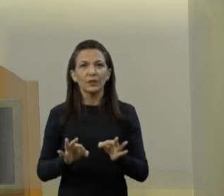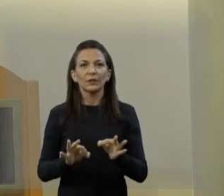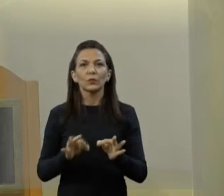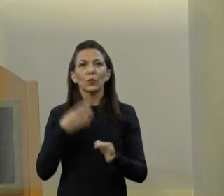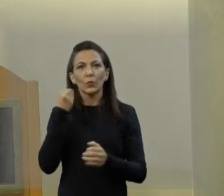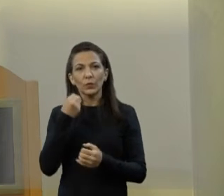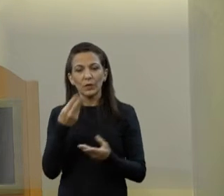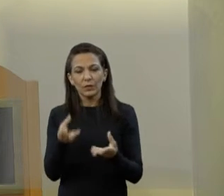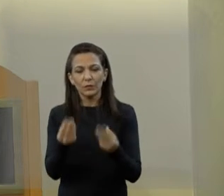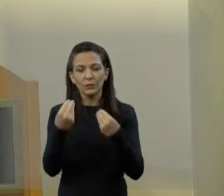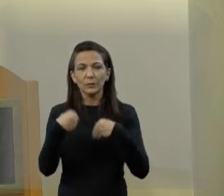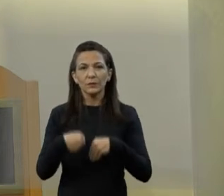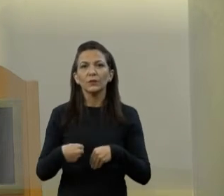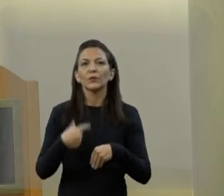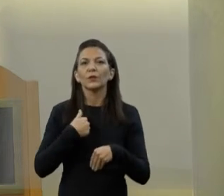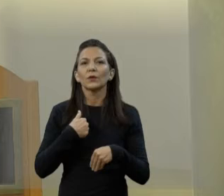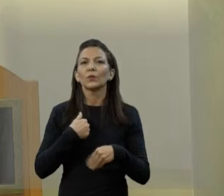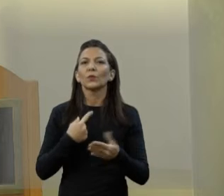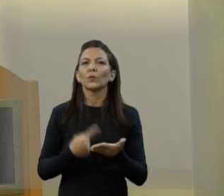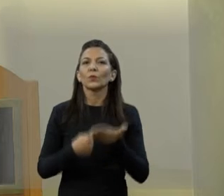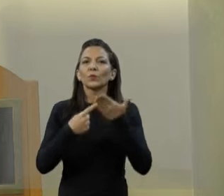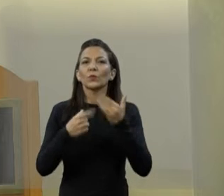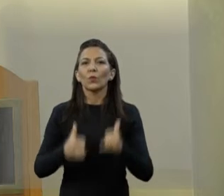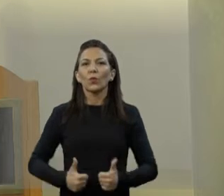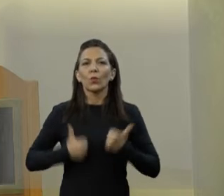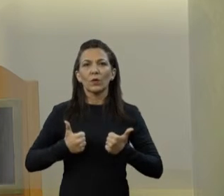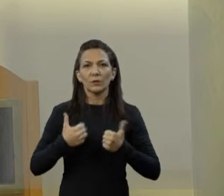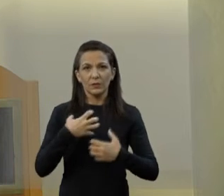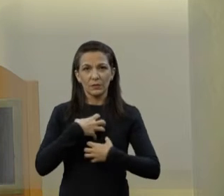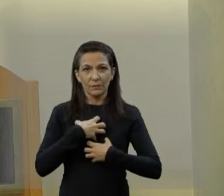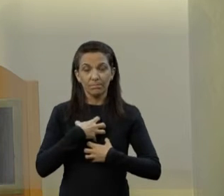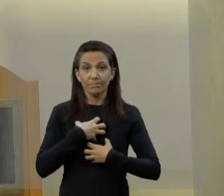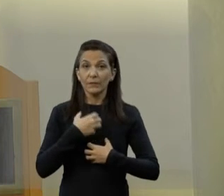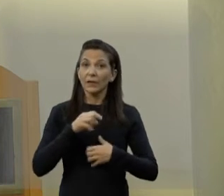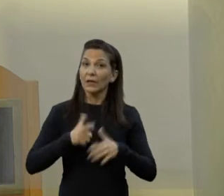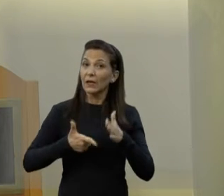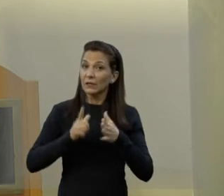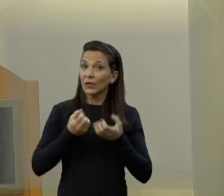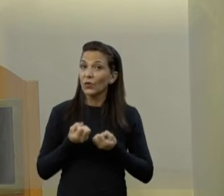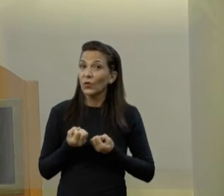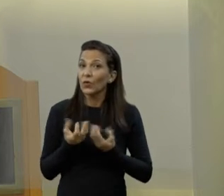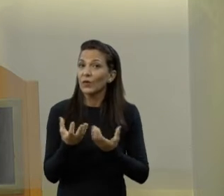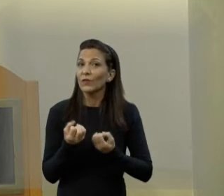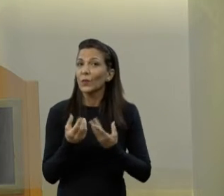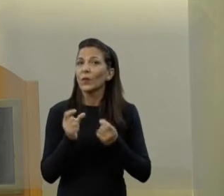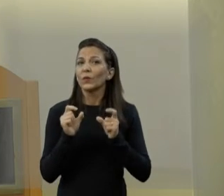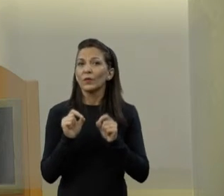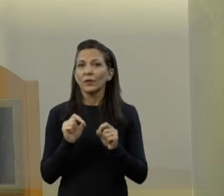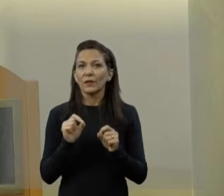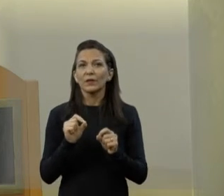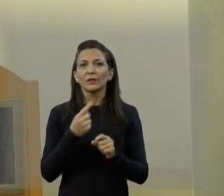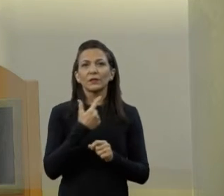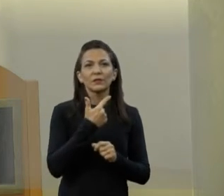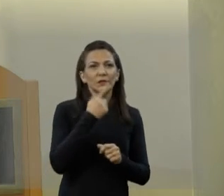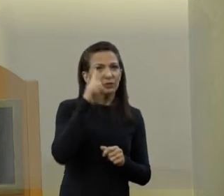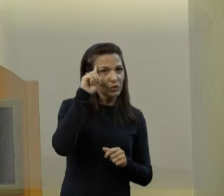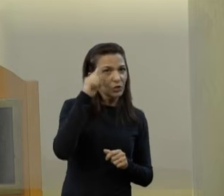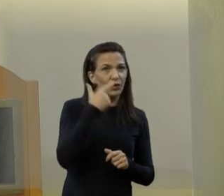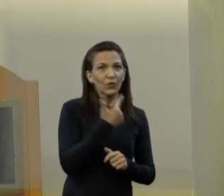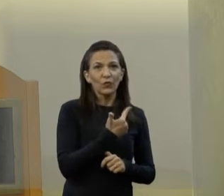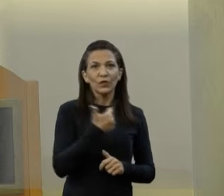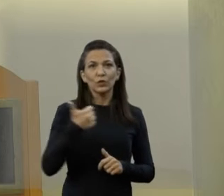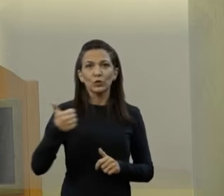pela população de Araraquara mas antes de iniciar minha fala eu quero fazer um informe a gente tá até o dia 21